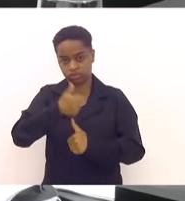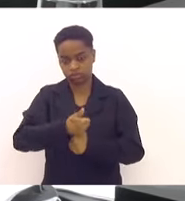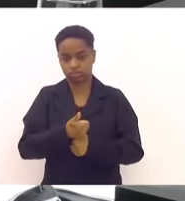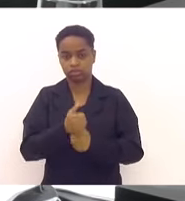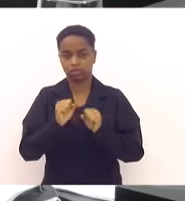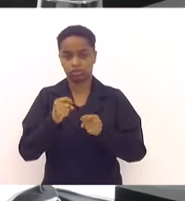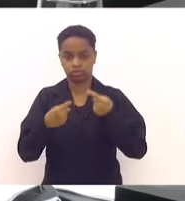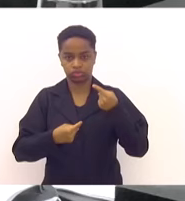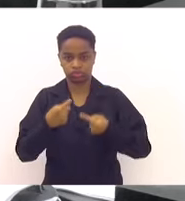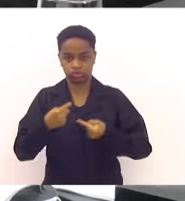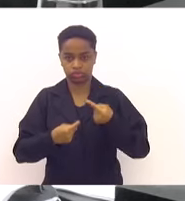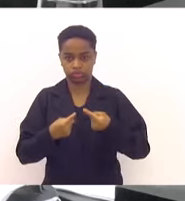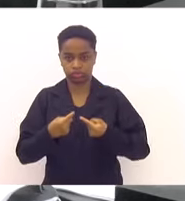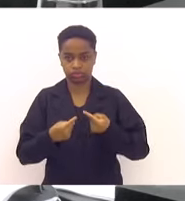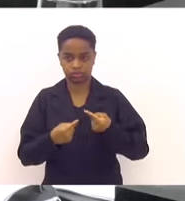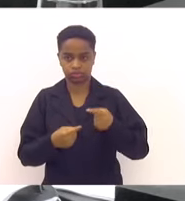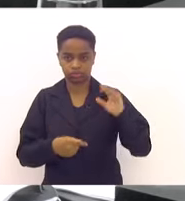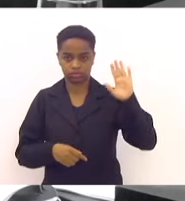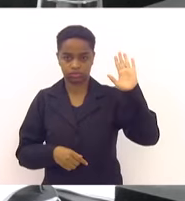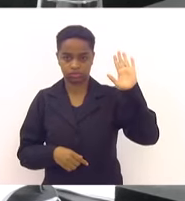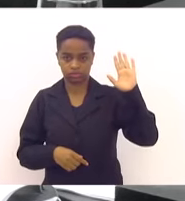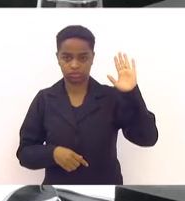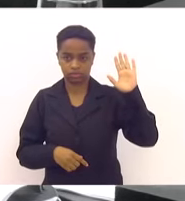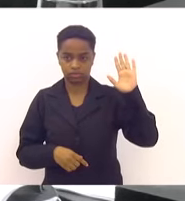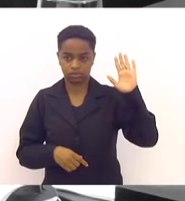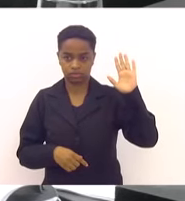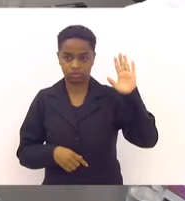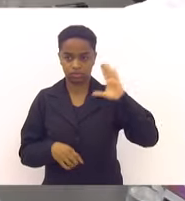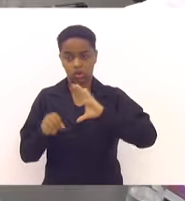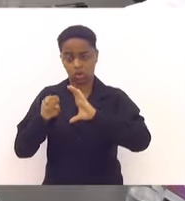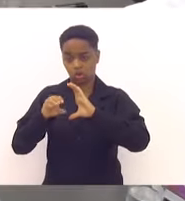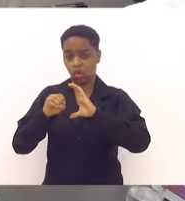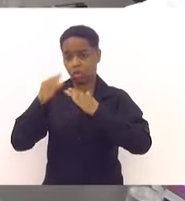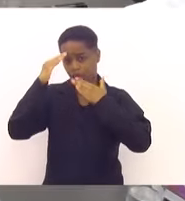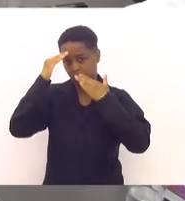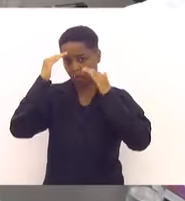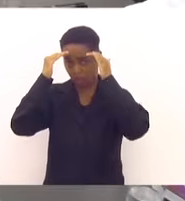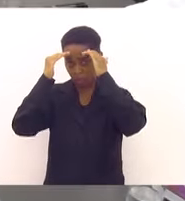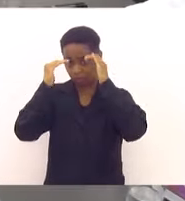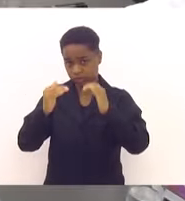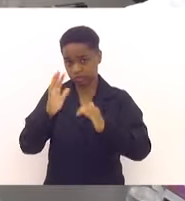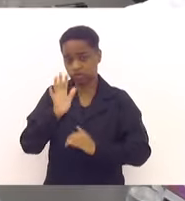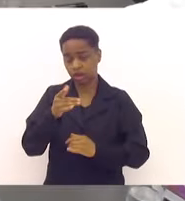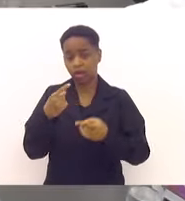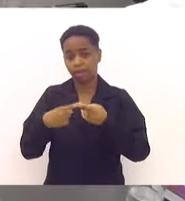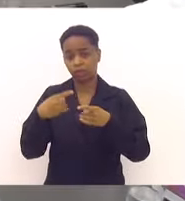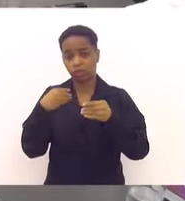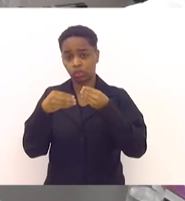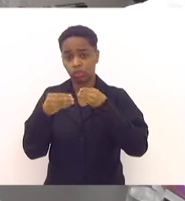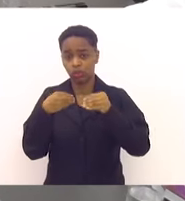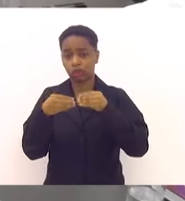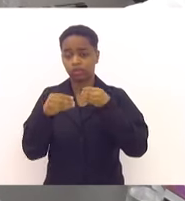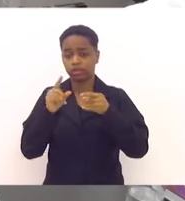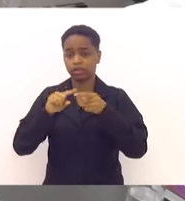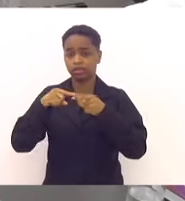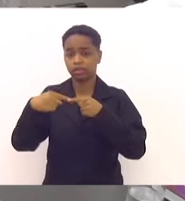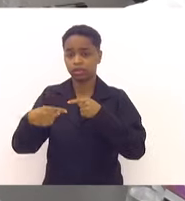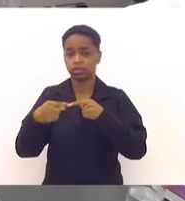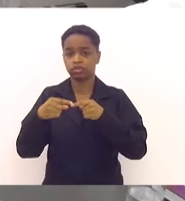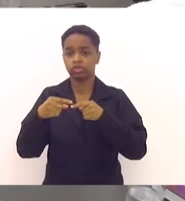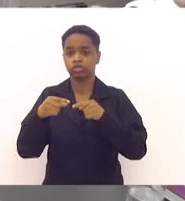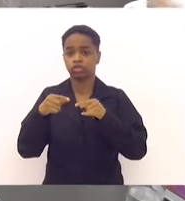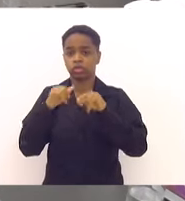discussão. Presidente. A TV, o Globo já está obedecendo. Presidente. Quem vê a novela depois do Jornal